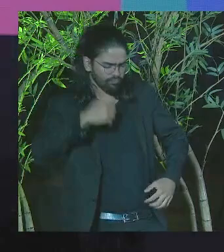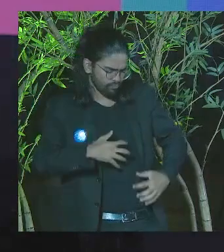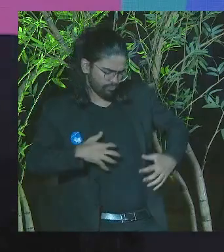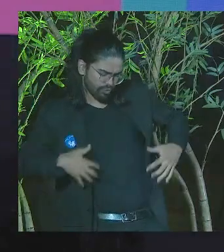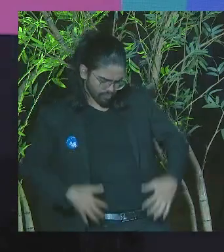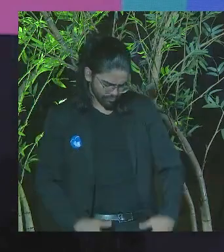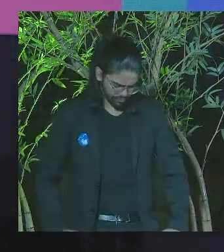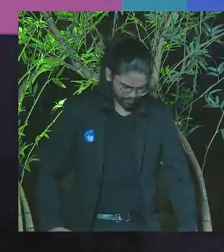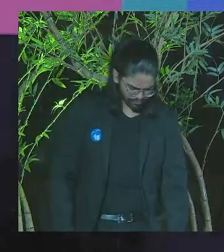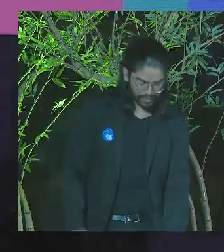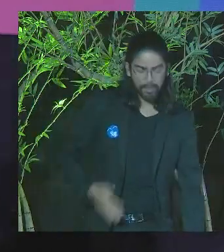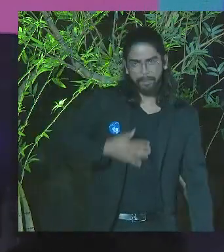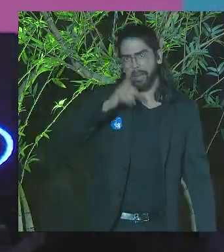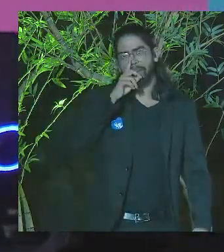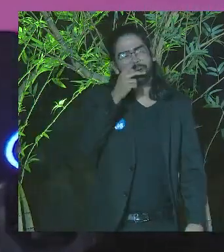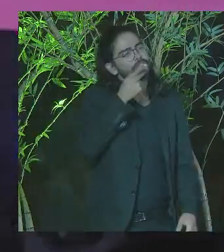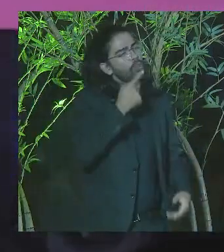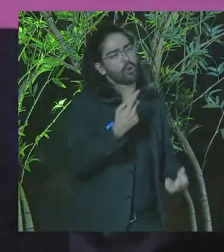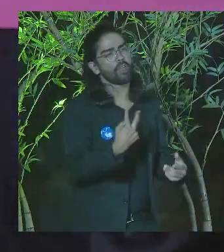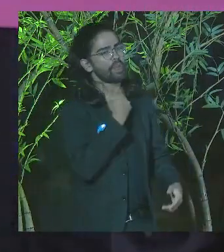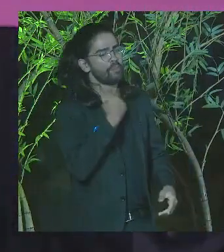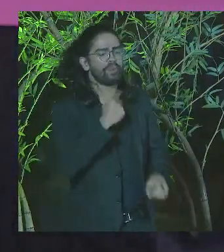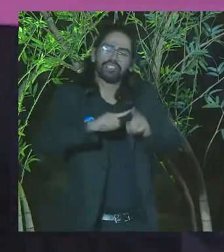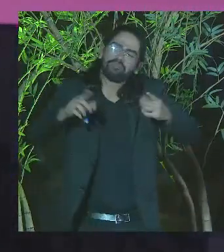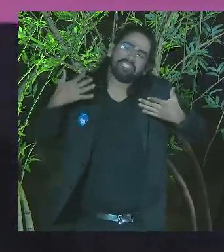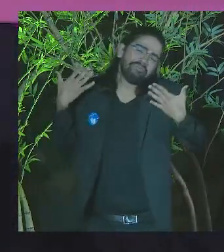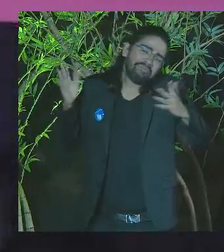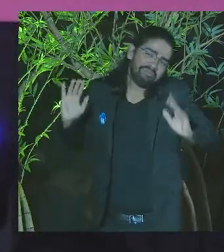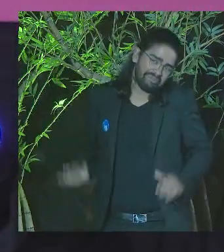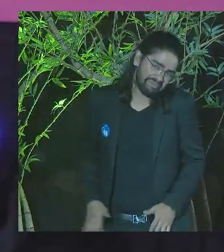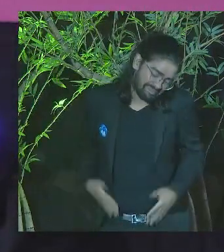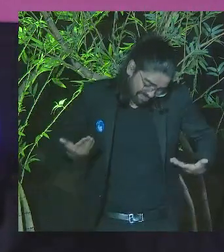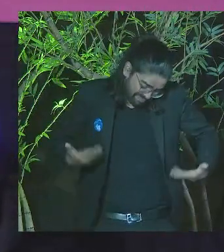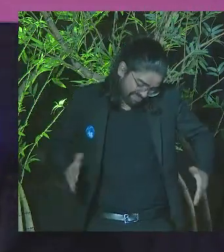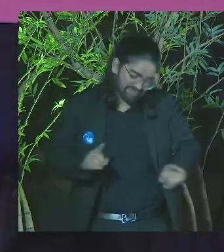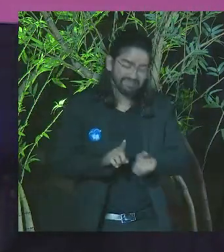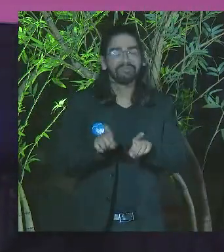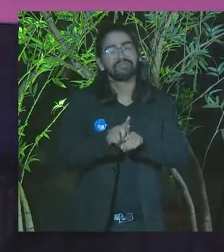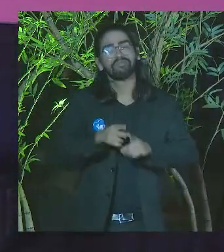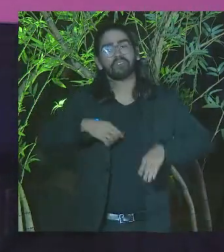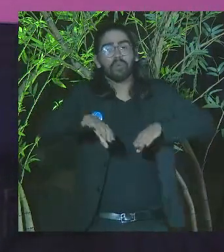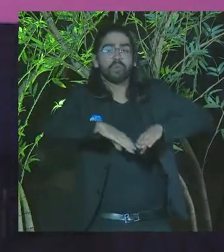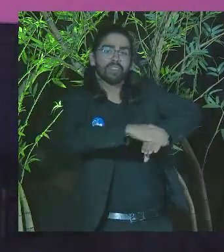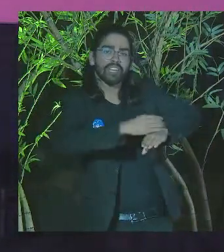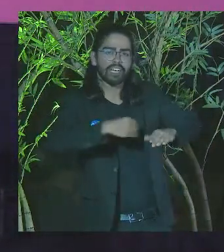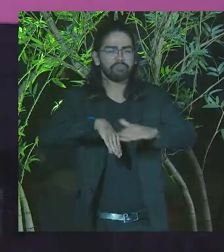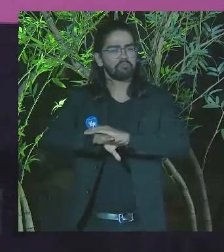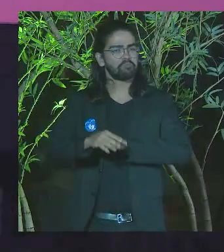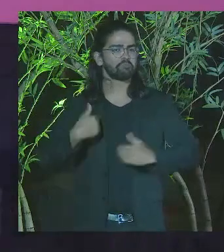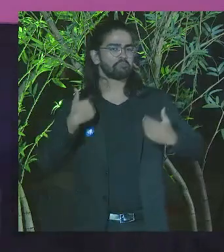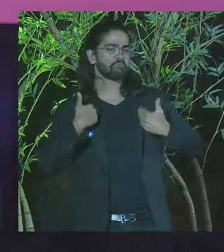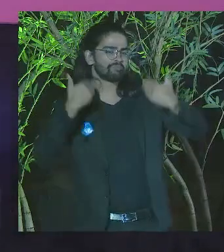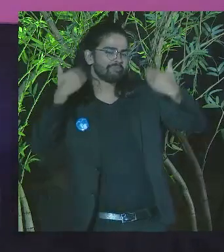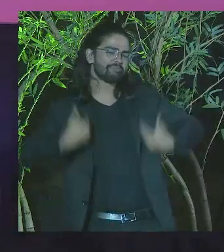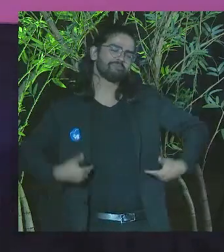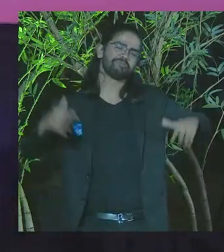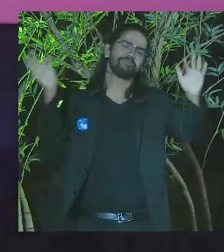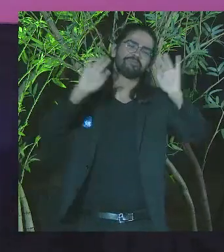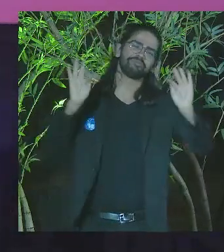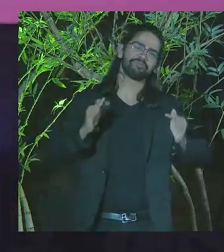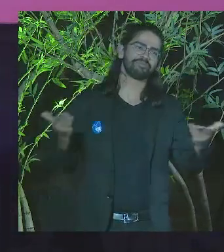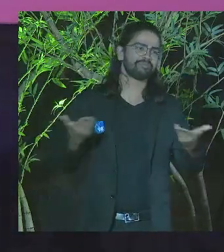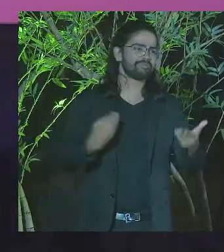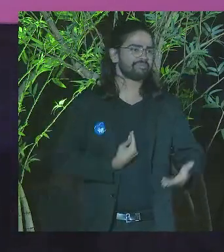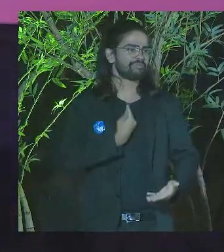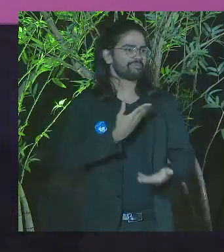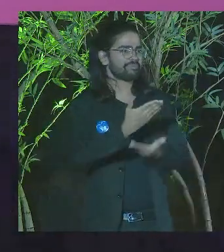rasgadinha, né? Minha mãe falou que isso não era legal, mas tá aqui um tênis. Eu estou muito feliz de estar aqui com